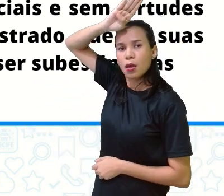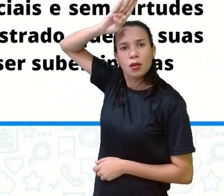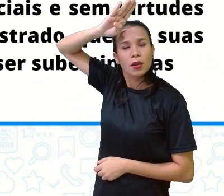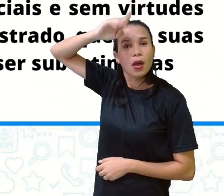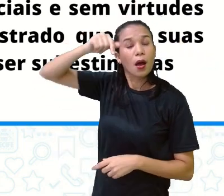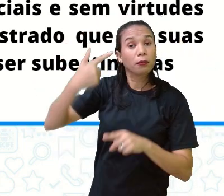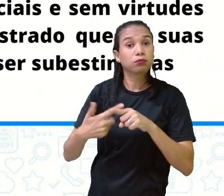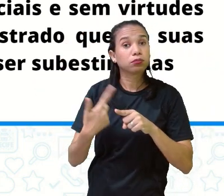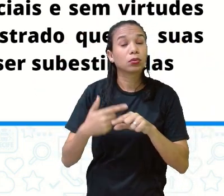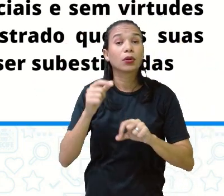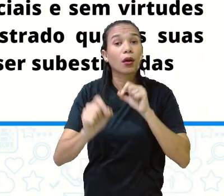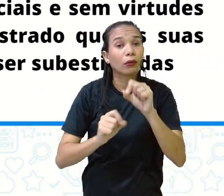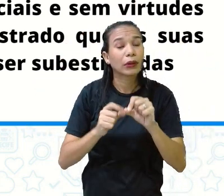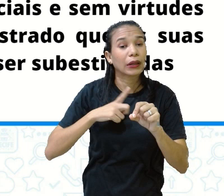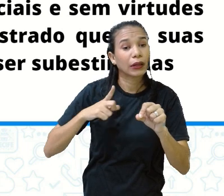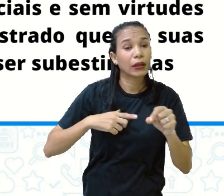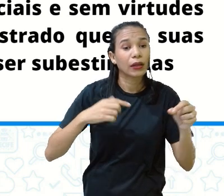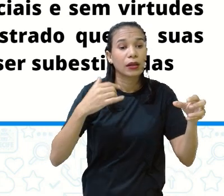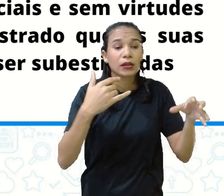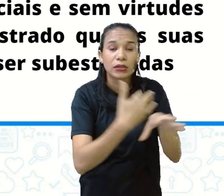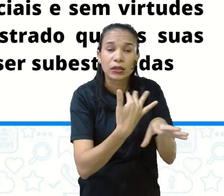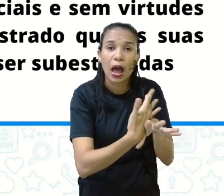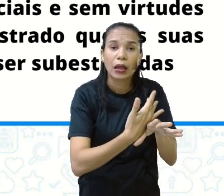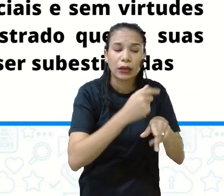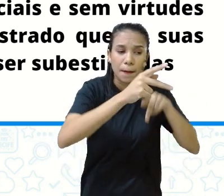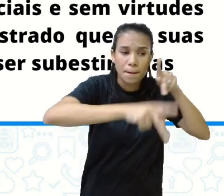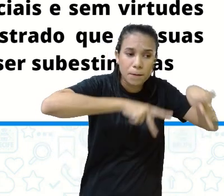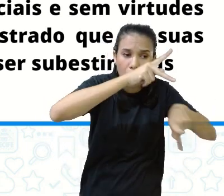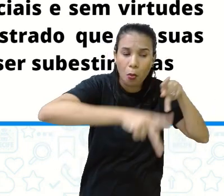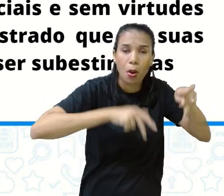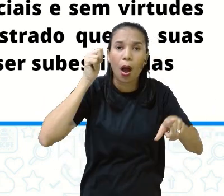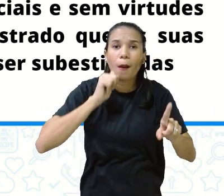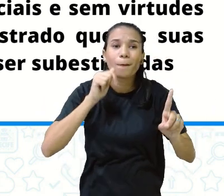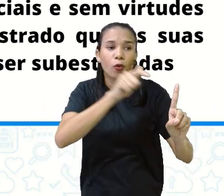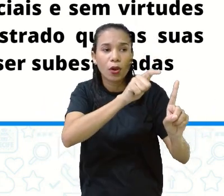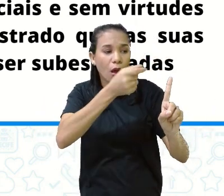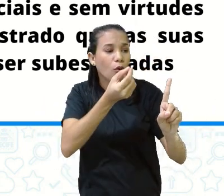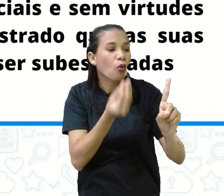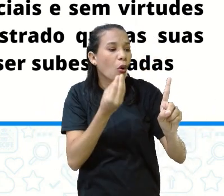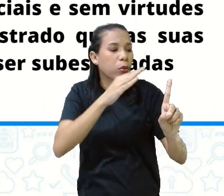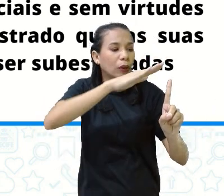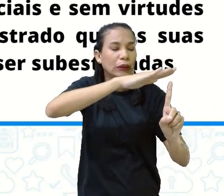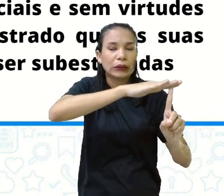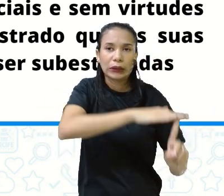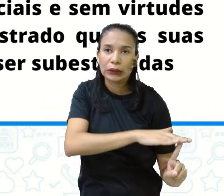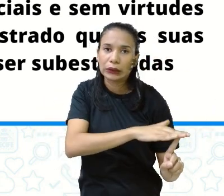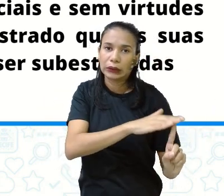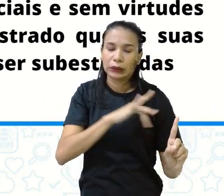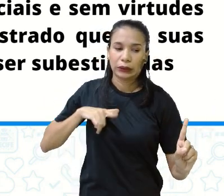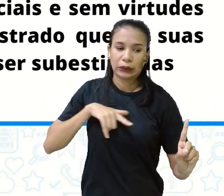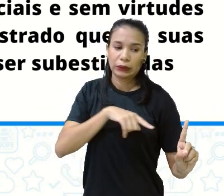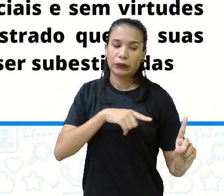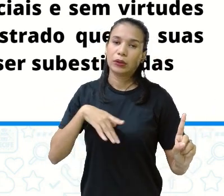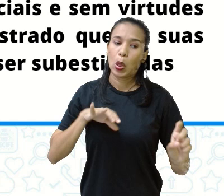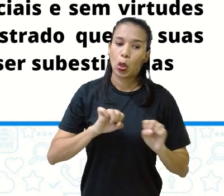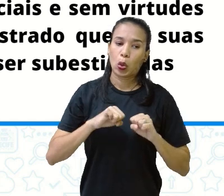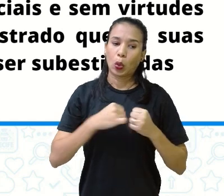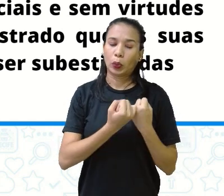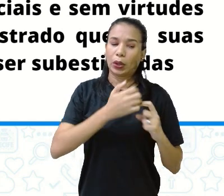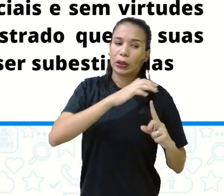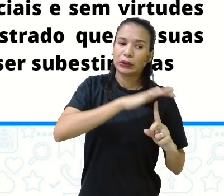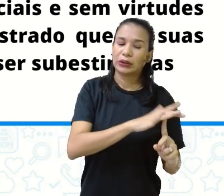em muitas civilizações a mulher foi encarada como um ser com limitações sociais e